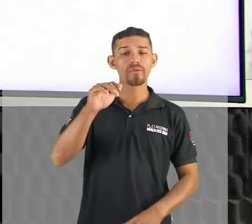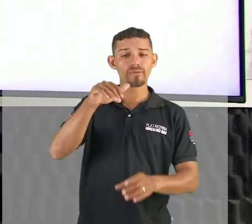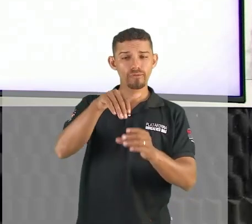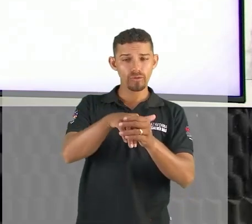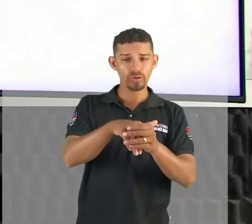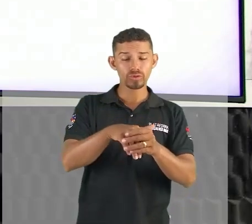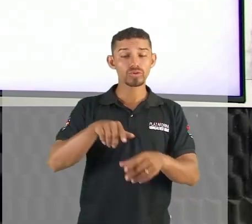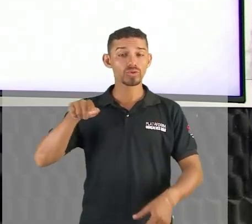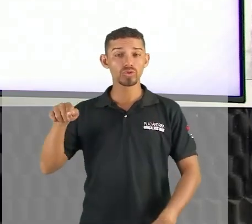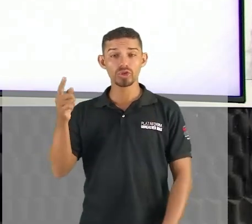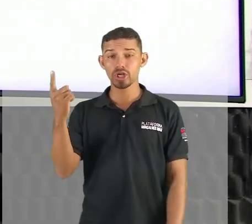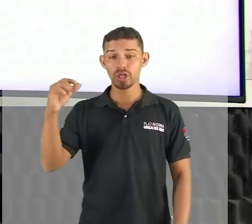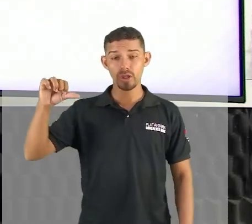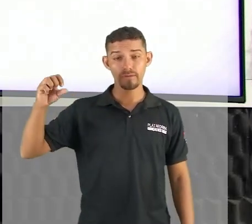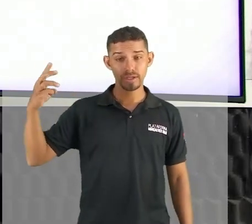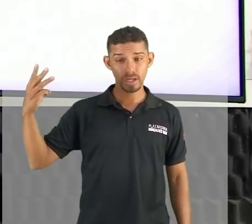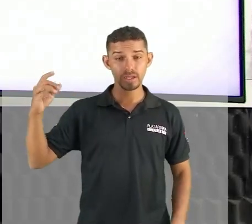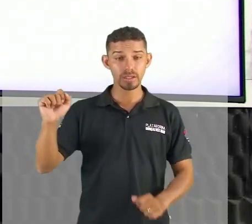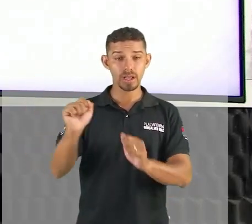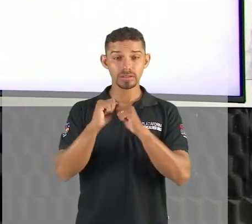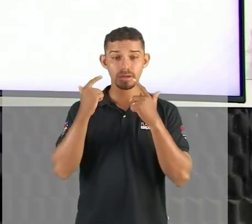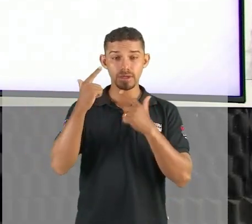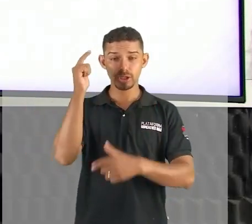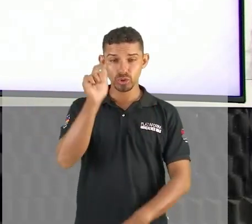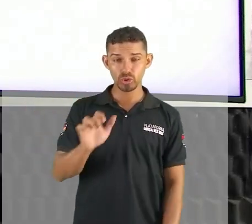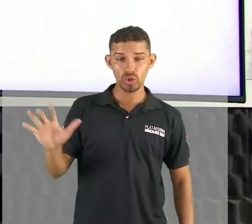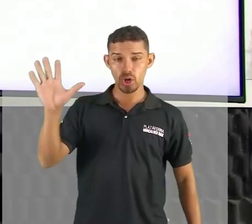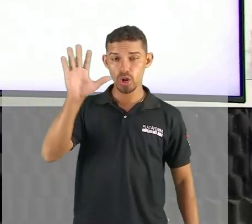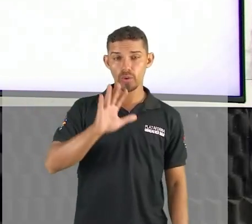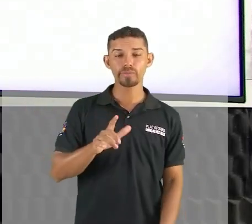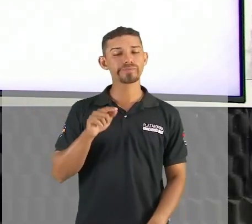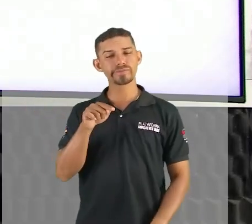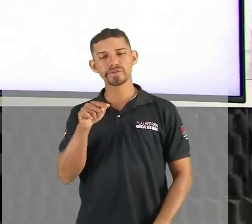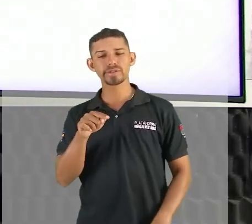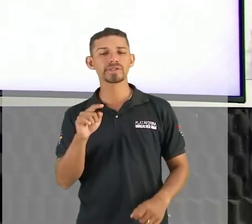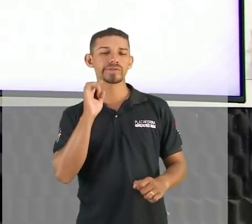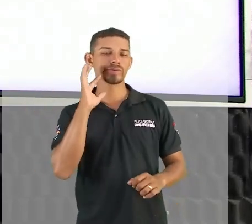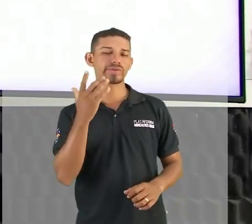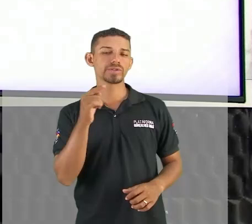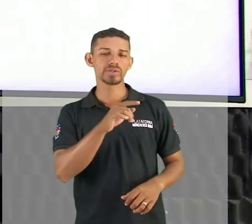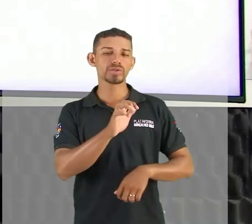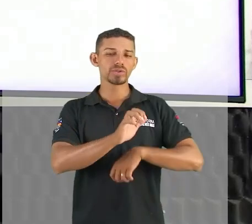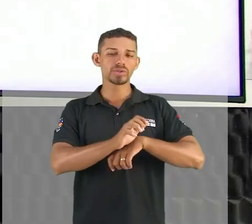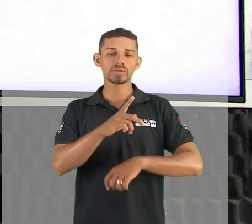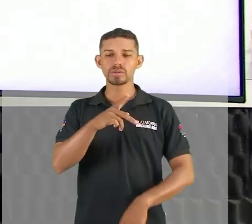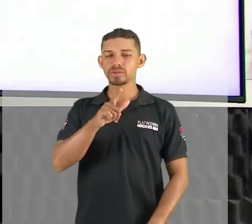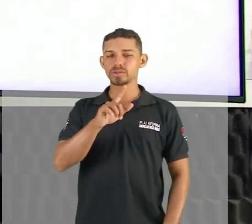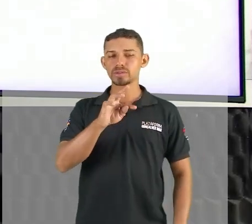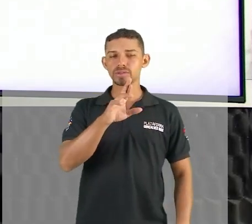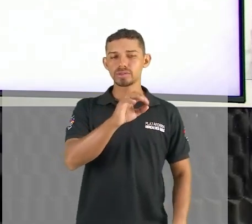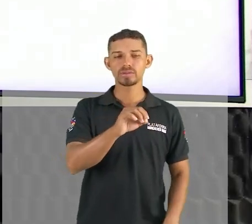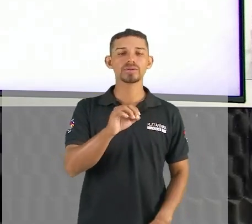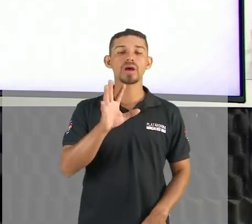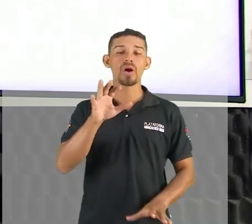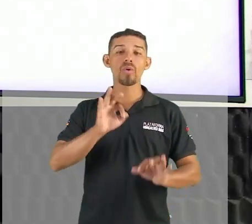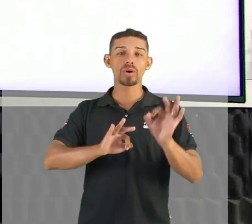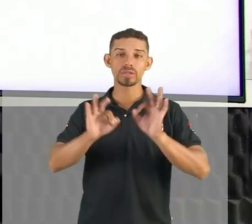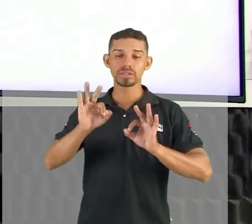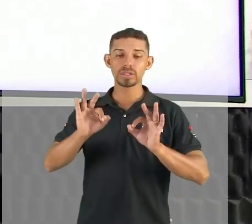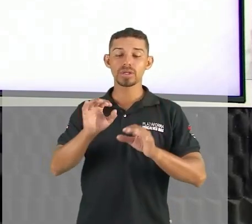dos 193 da Assembleia Geral, a resolução eleva o status do Estado palestino perante